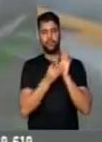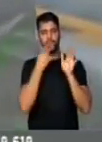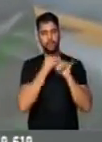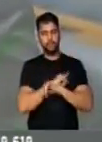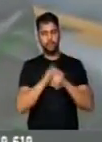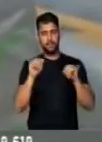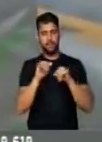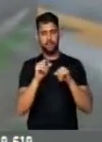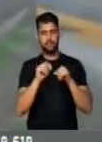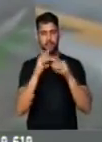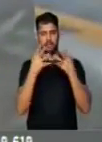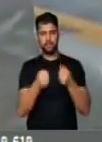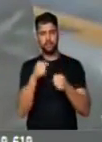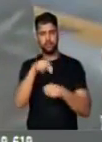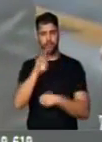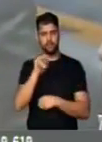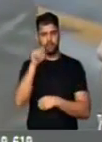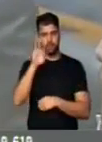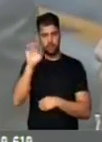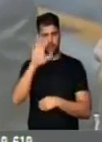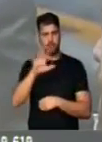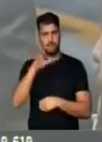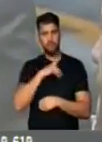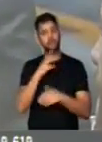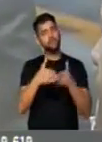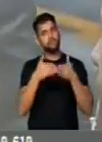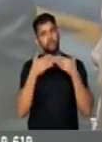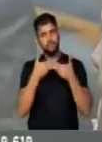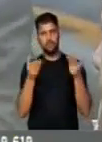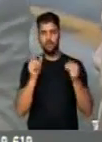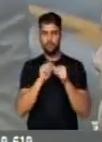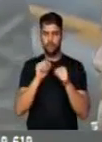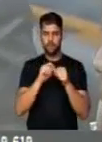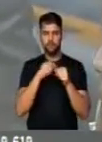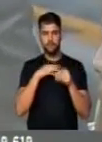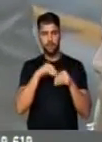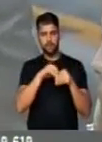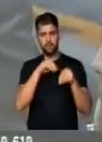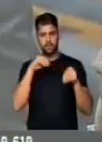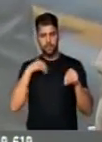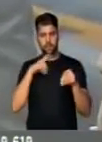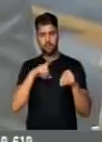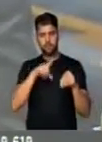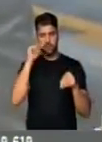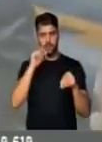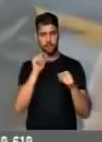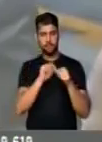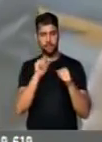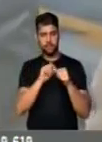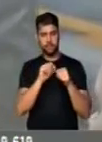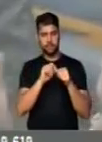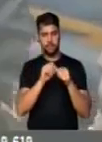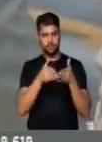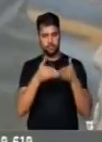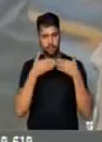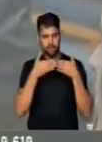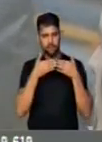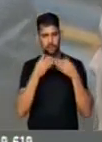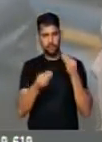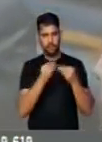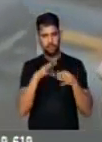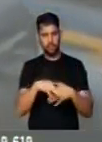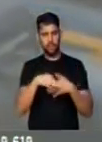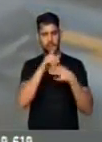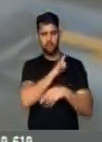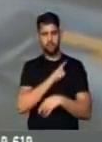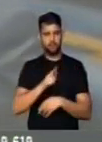publicada para atender o Norte e o Nordeste. Então, esse é o apelo que eu faço, é ao retirar o destaque, fazer o apelo, como o